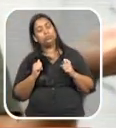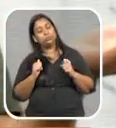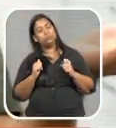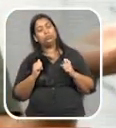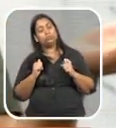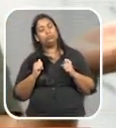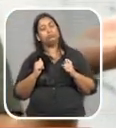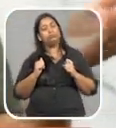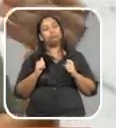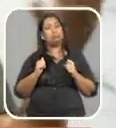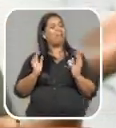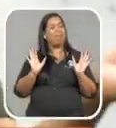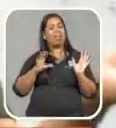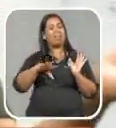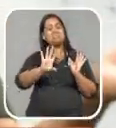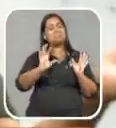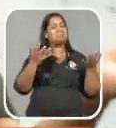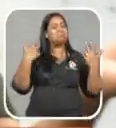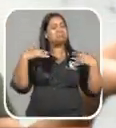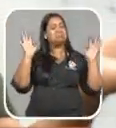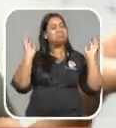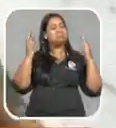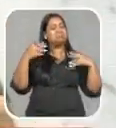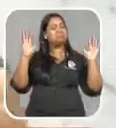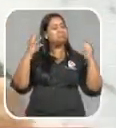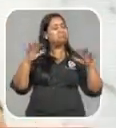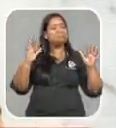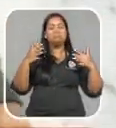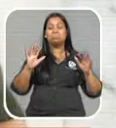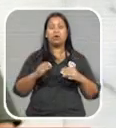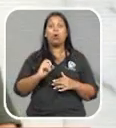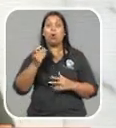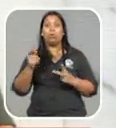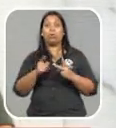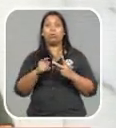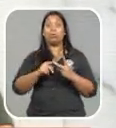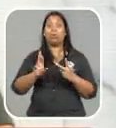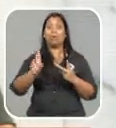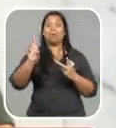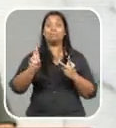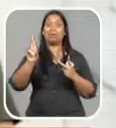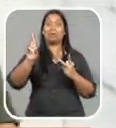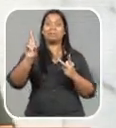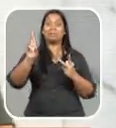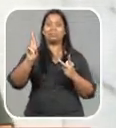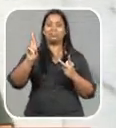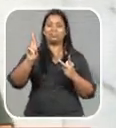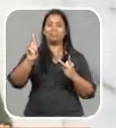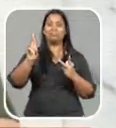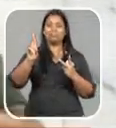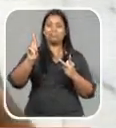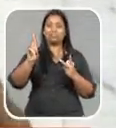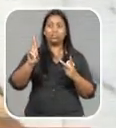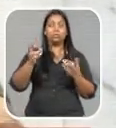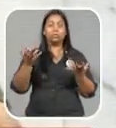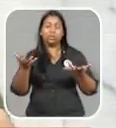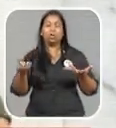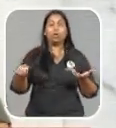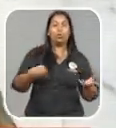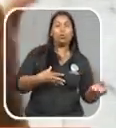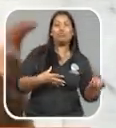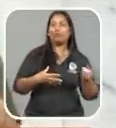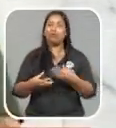É assim mesmo. E a teoria do esperançar, entendeu? Isso. De ter esperança, de buscar novas fórmulas. E se a gente errou, a